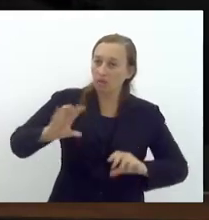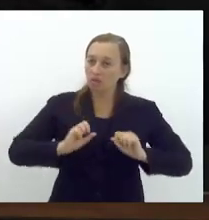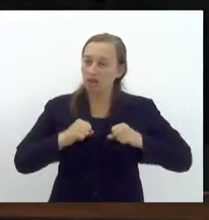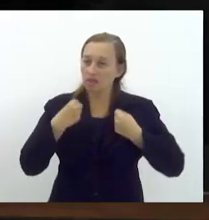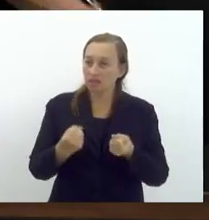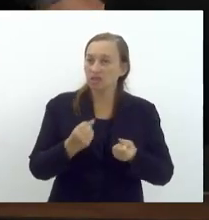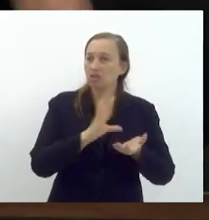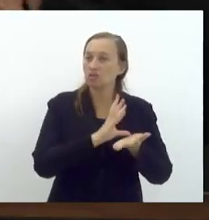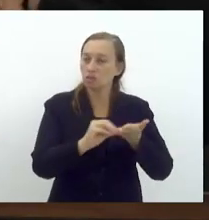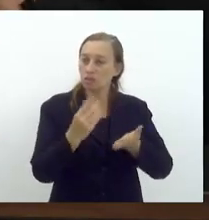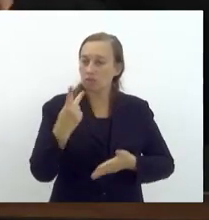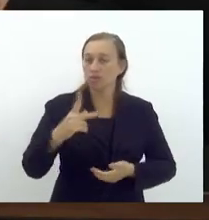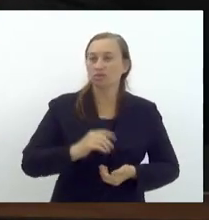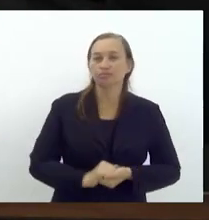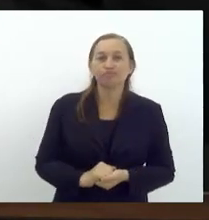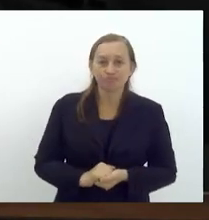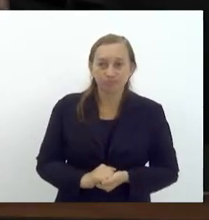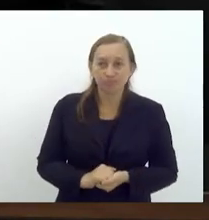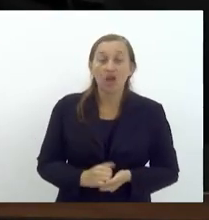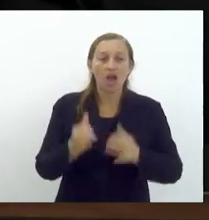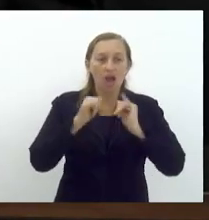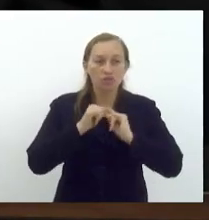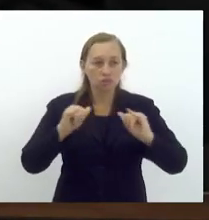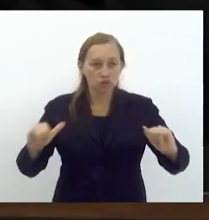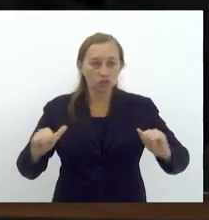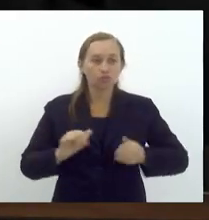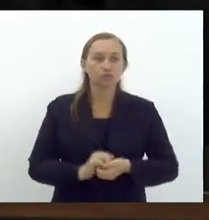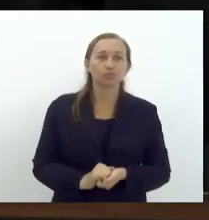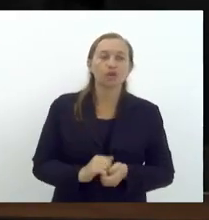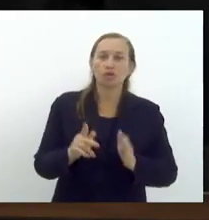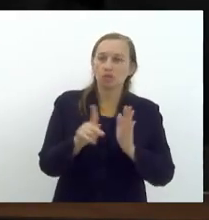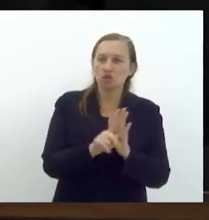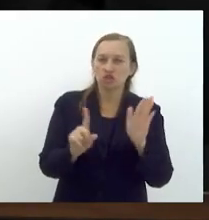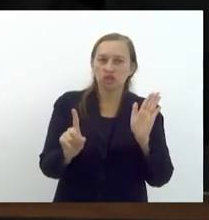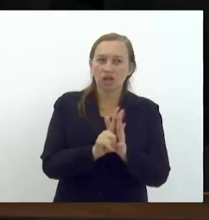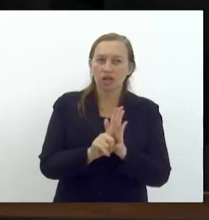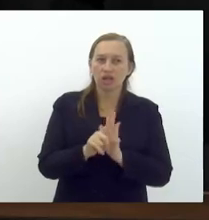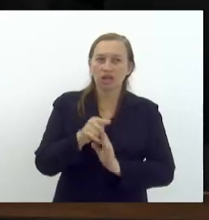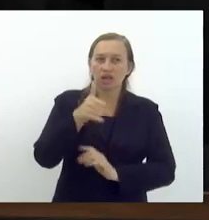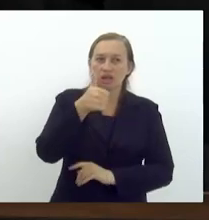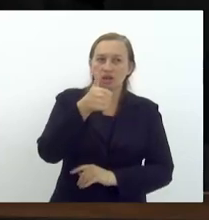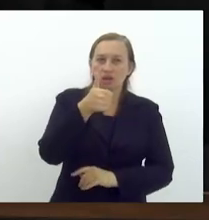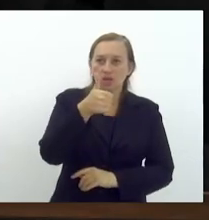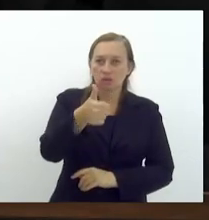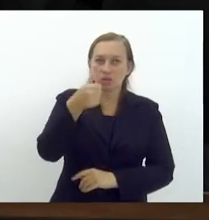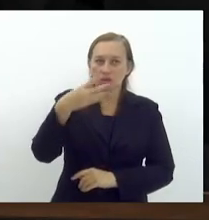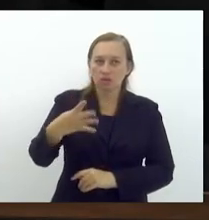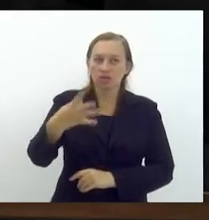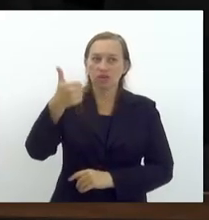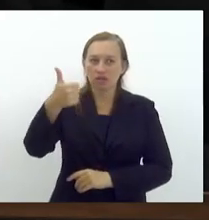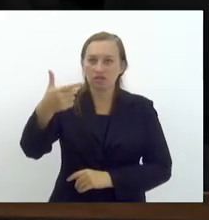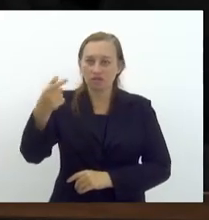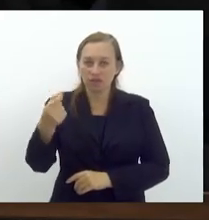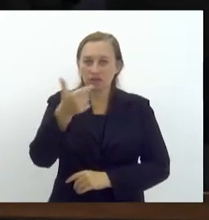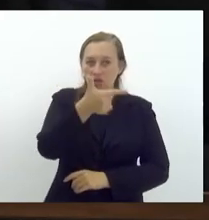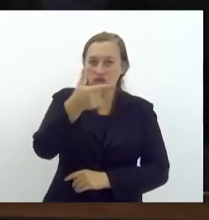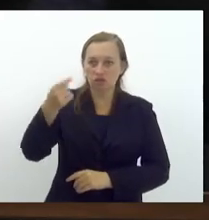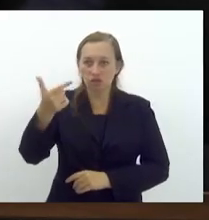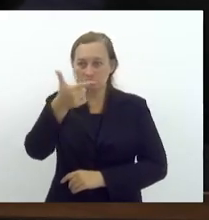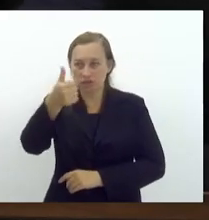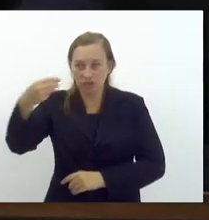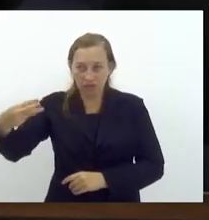a sua posição anuncio projeto de lei número 14 2023